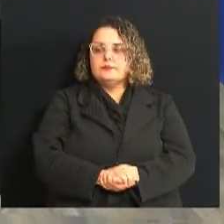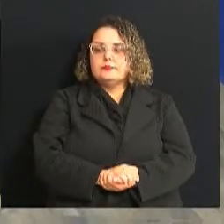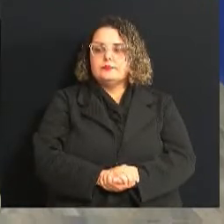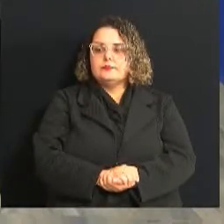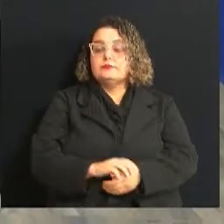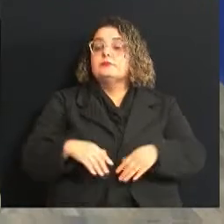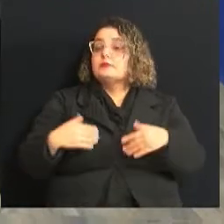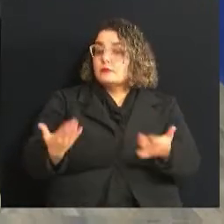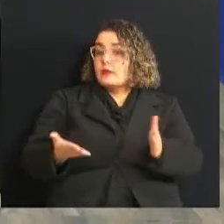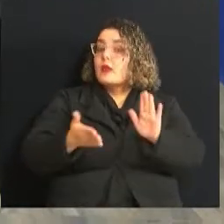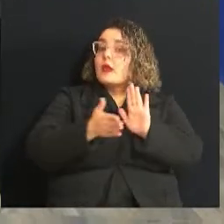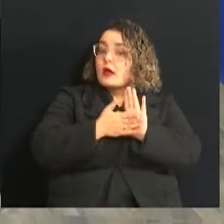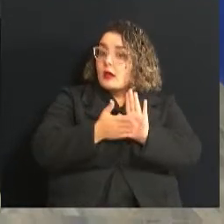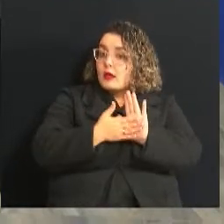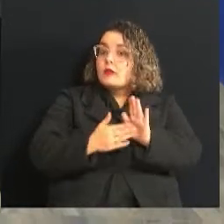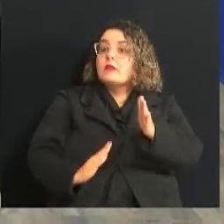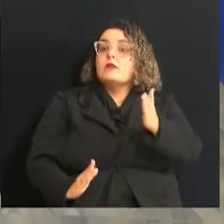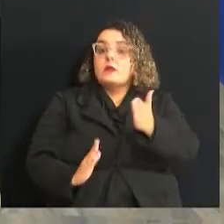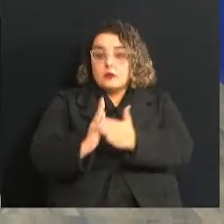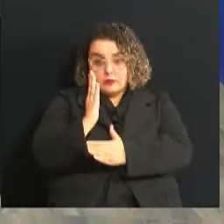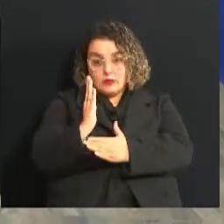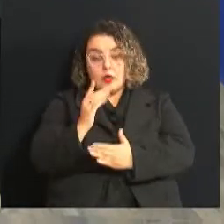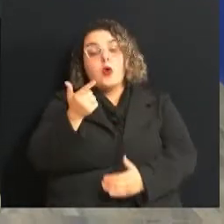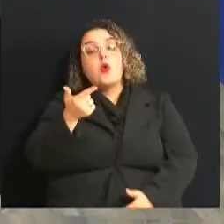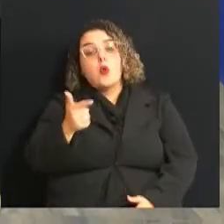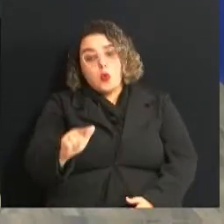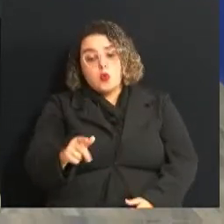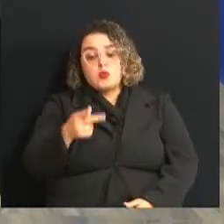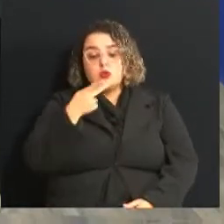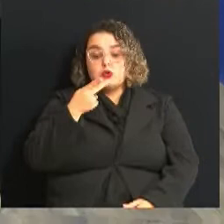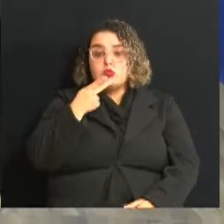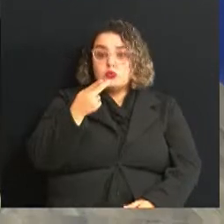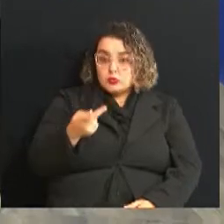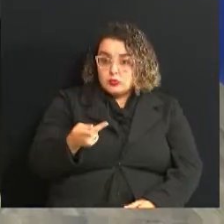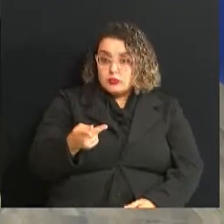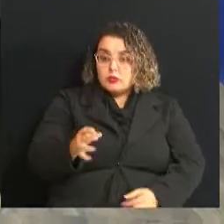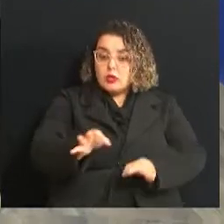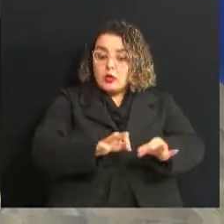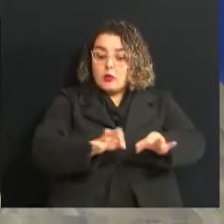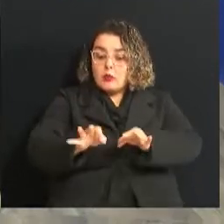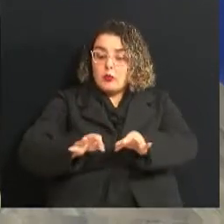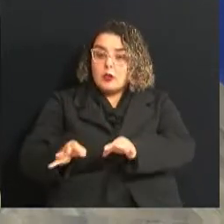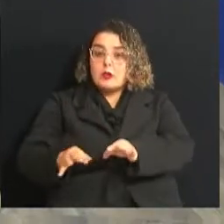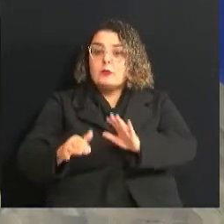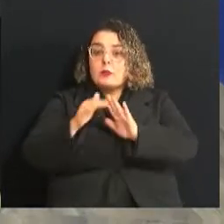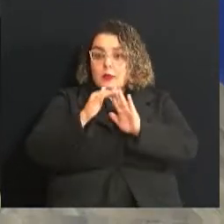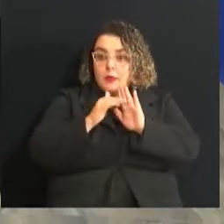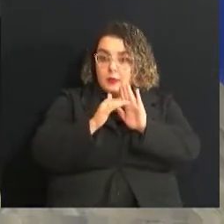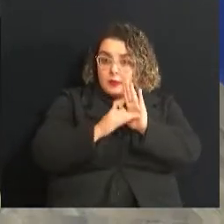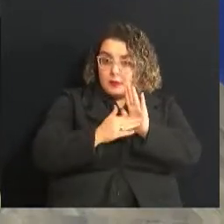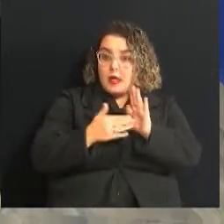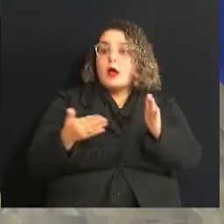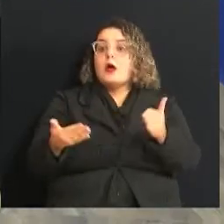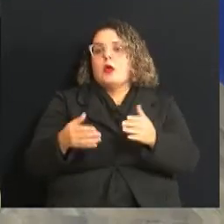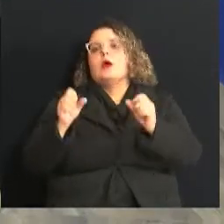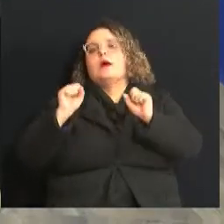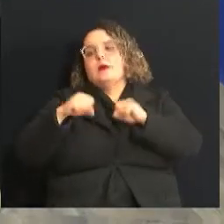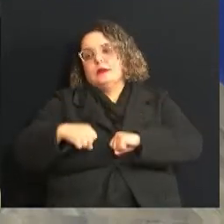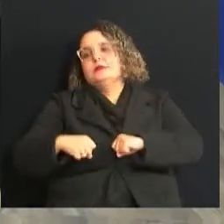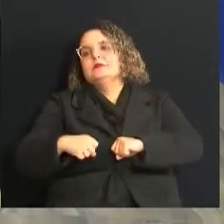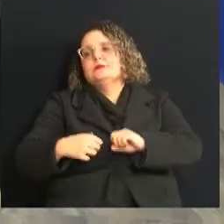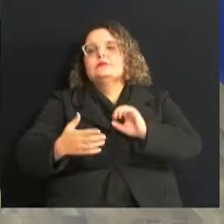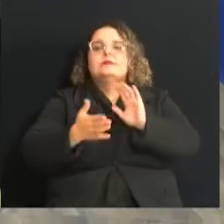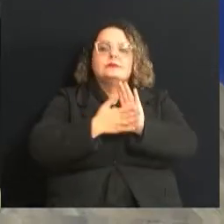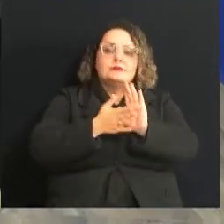Essa proposta foi aprovada, a gente continua falando sobre aqueles projetos que estavam na pauta, agora sim, Mirna Abreu, com uma proposta